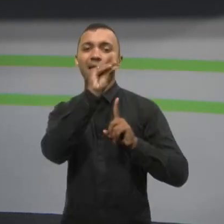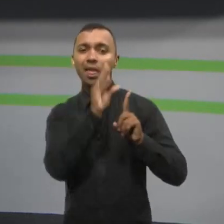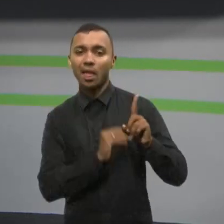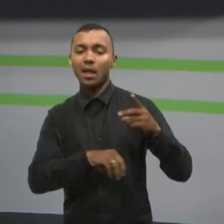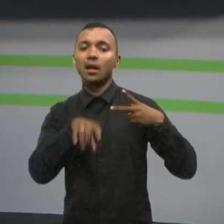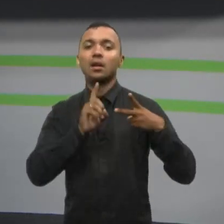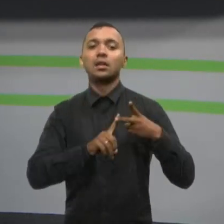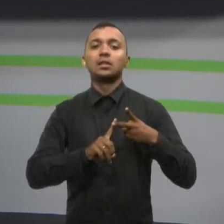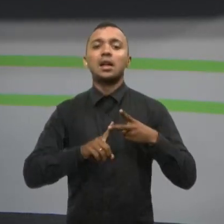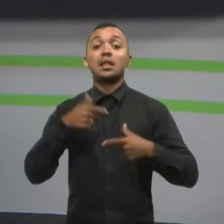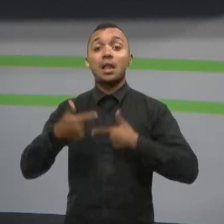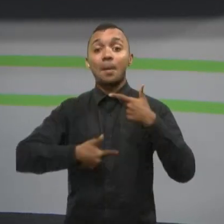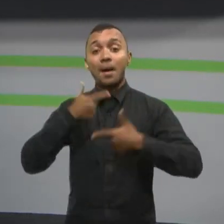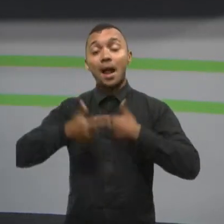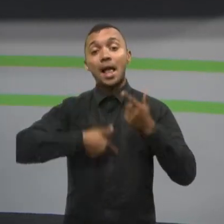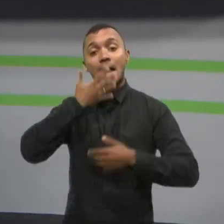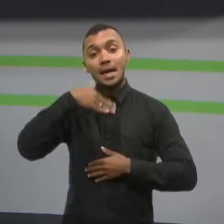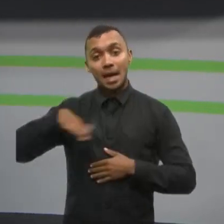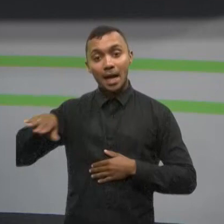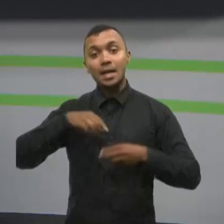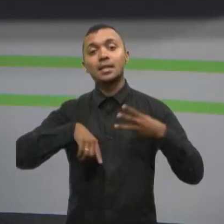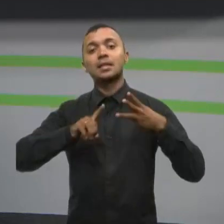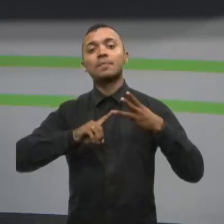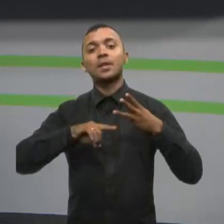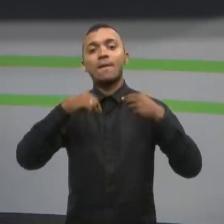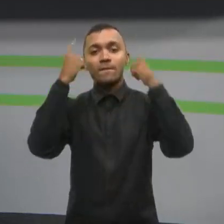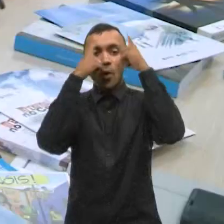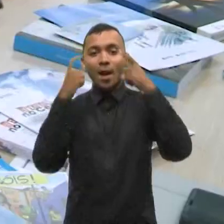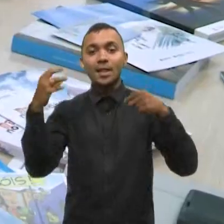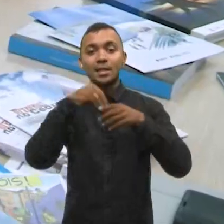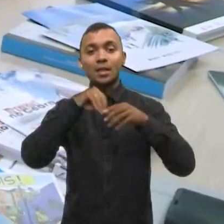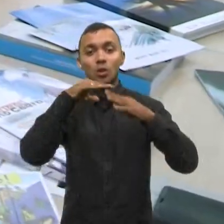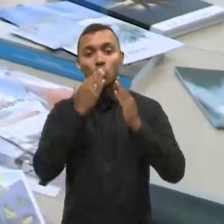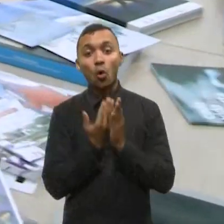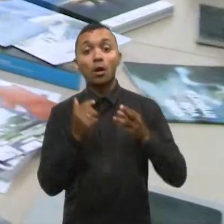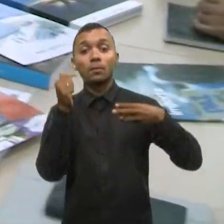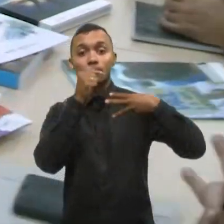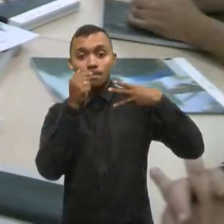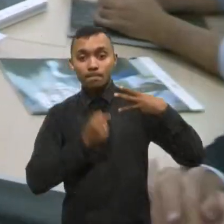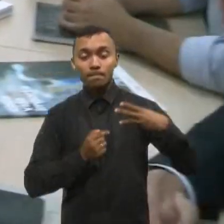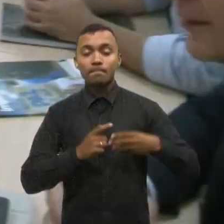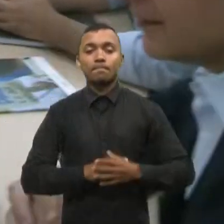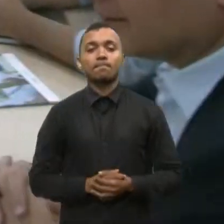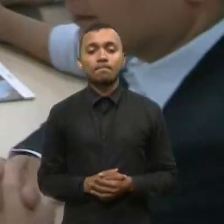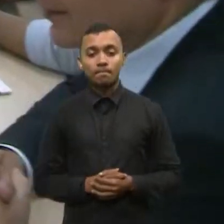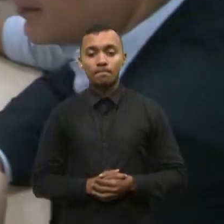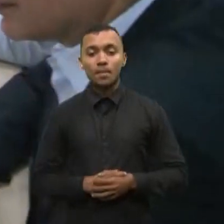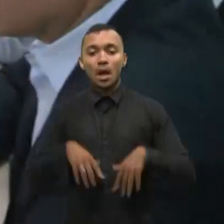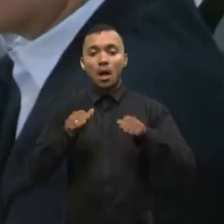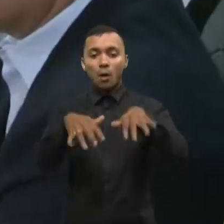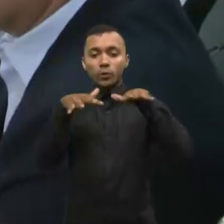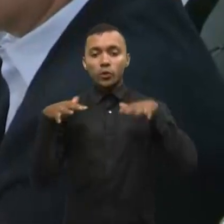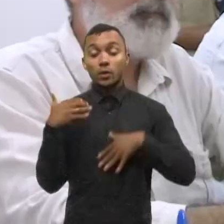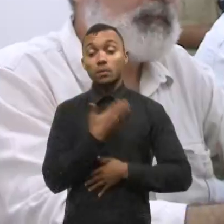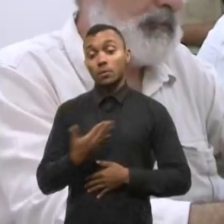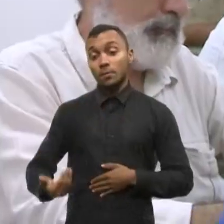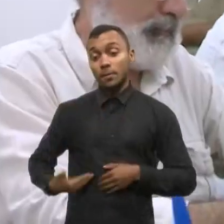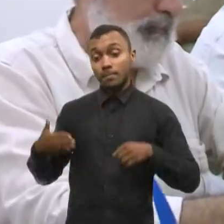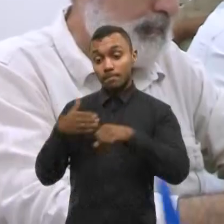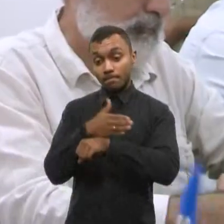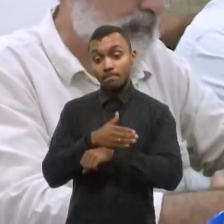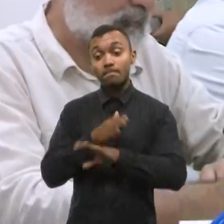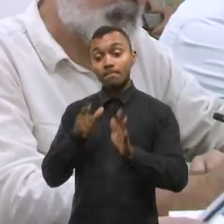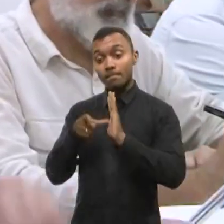trabalho infantil, além da violência no ambiente escolar. Antes de participar da audiência pública, o